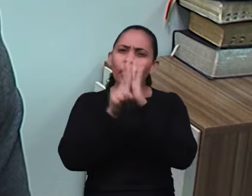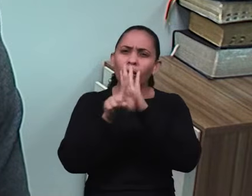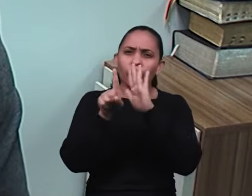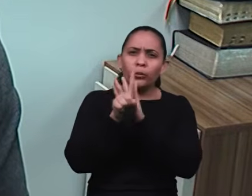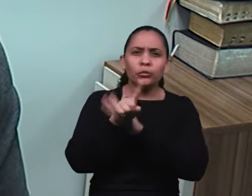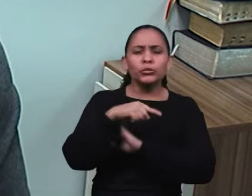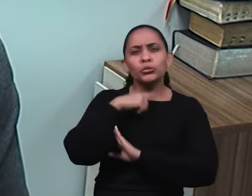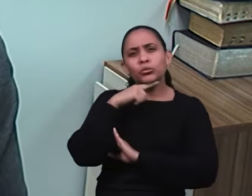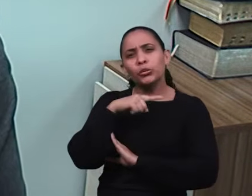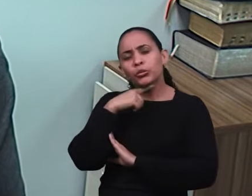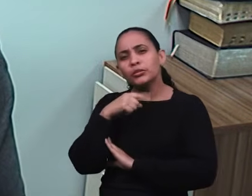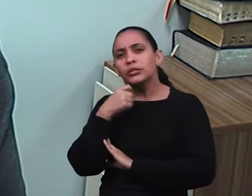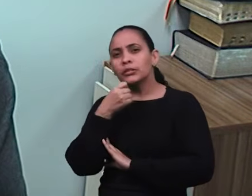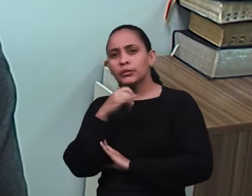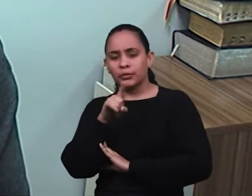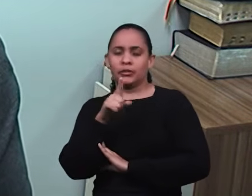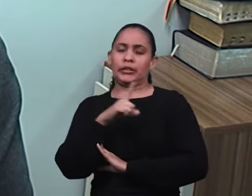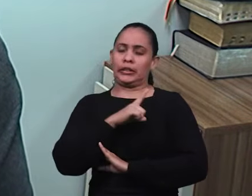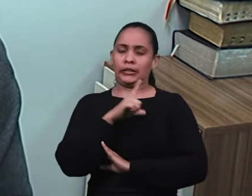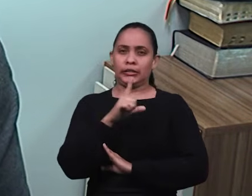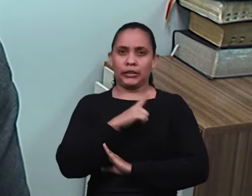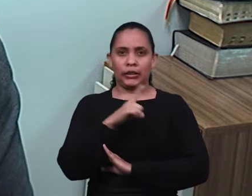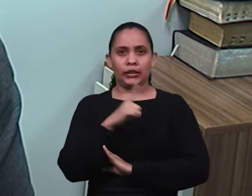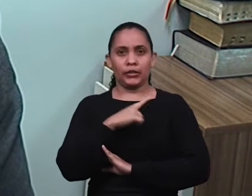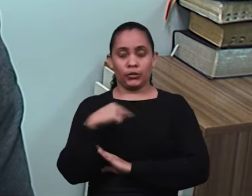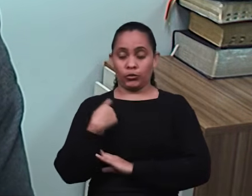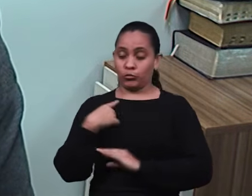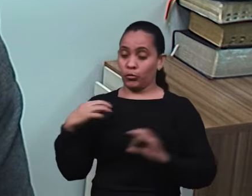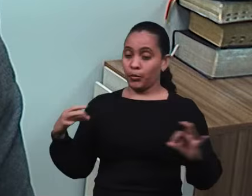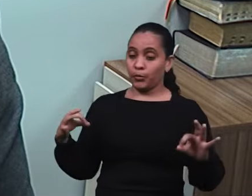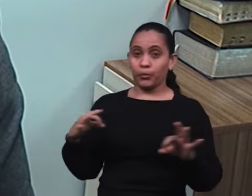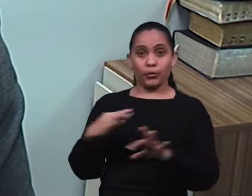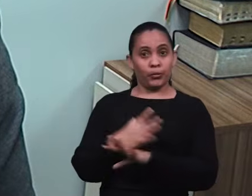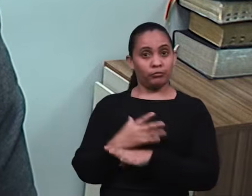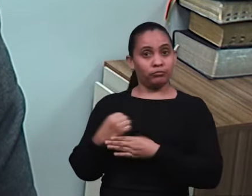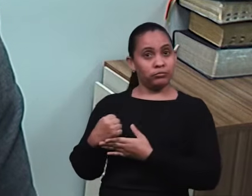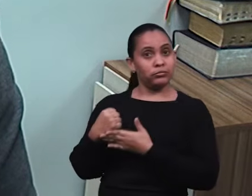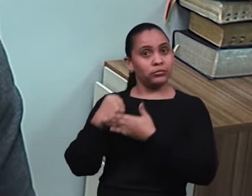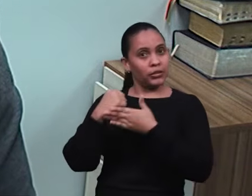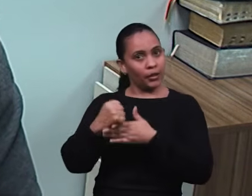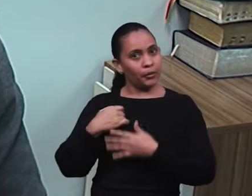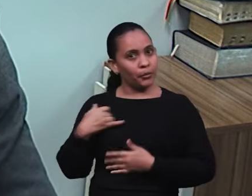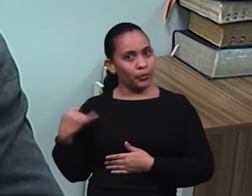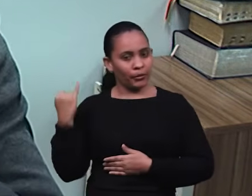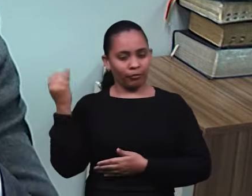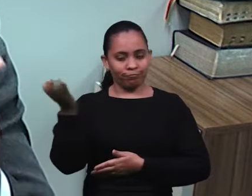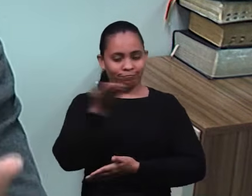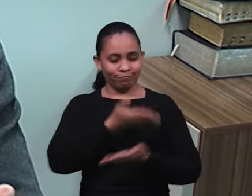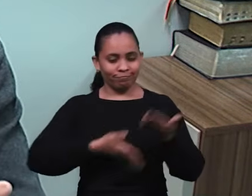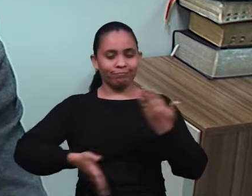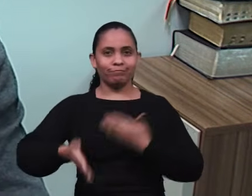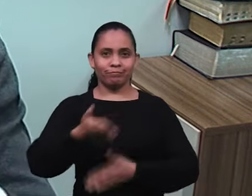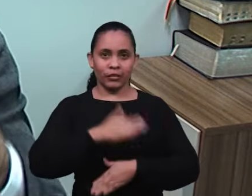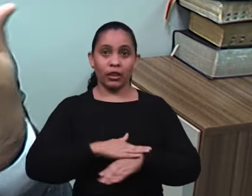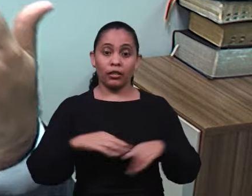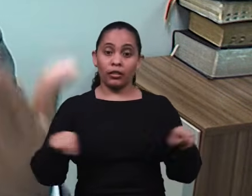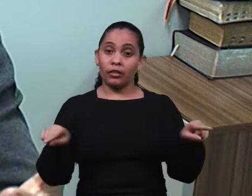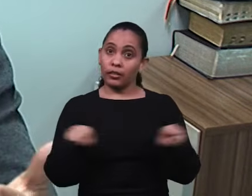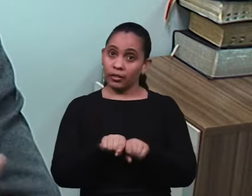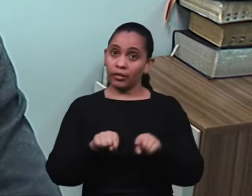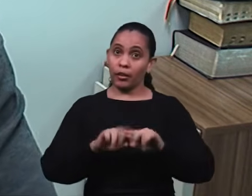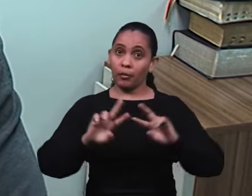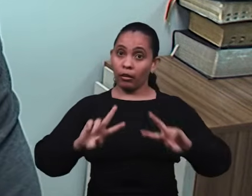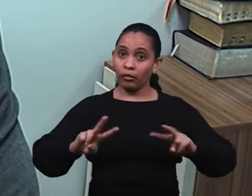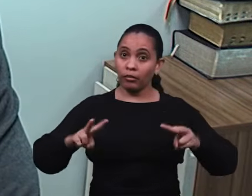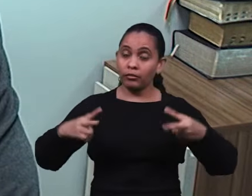alguma pergunta, alguma dúvida para você tirar. Nós estamos aqui à sua disposição. É muito importante que você interaja conosco. Envie o link